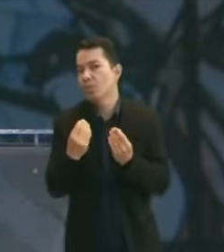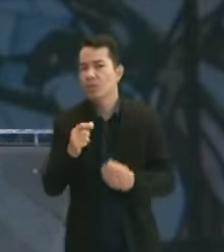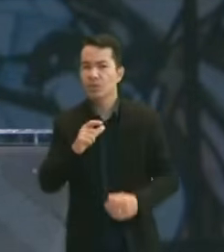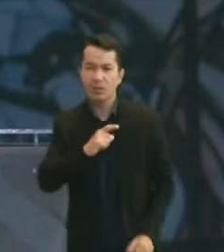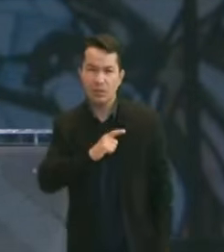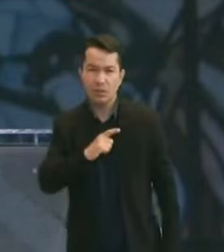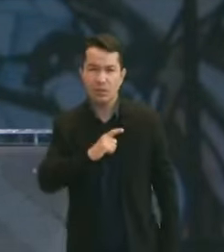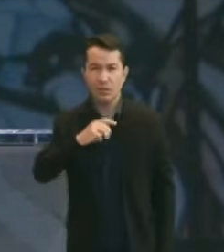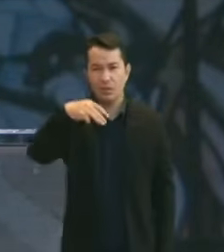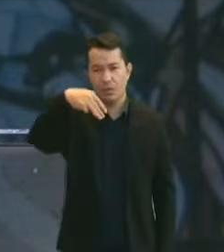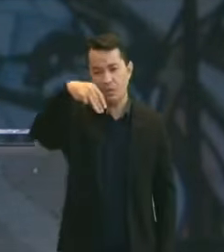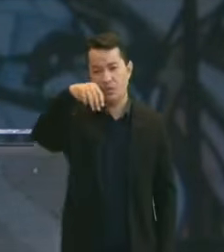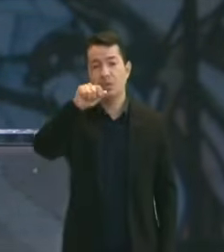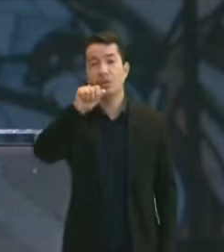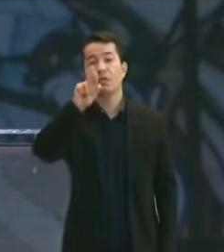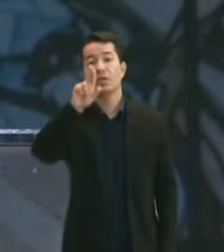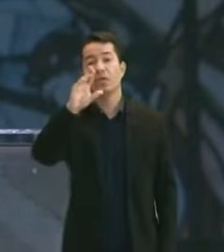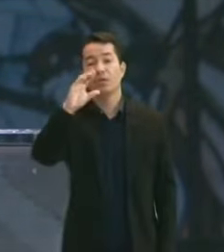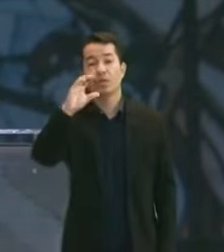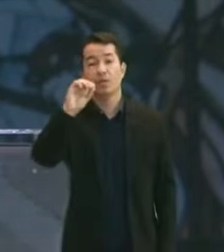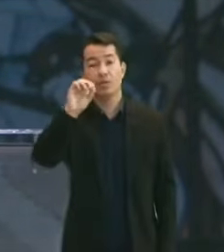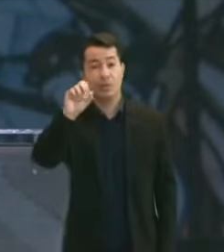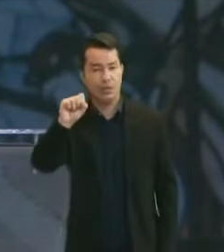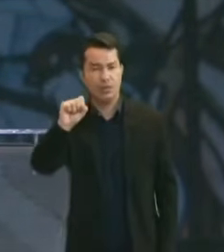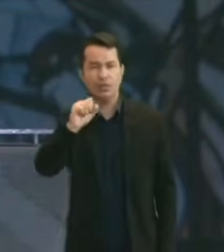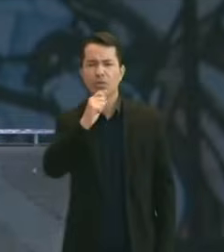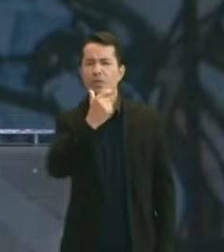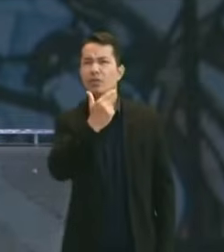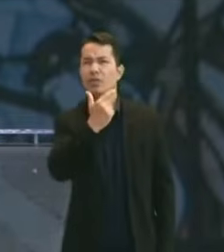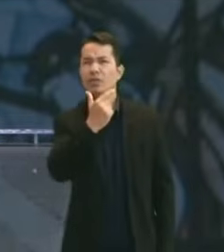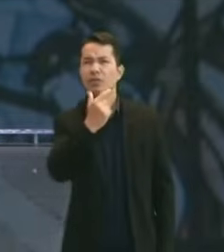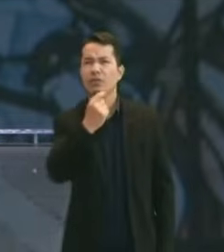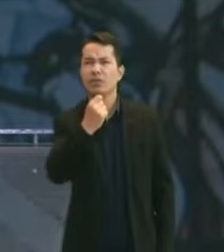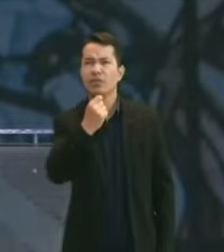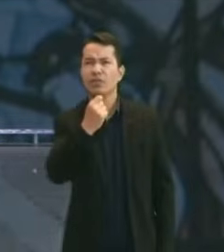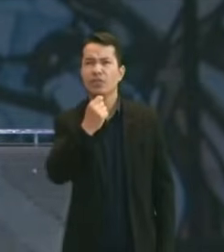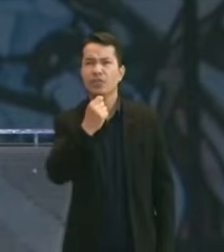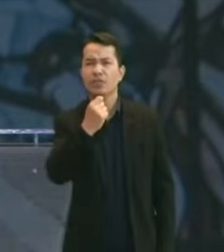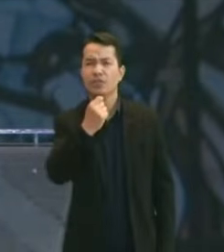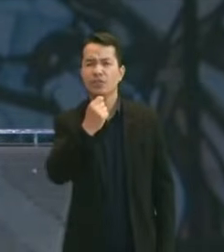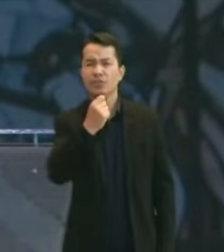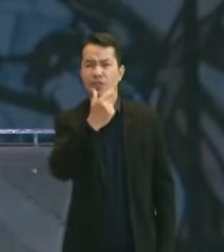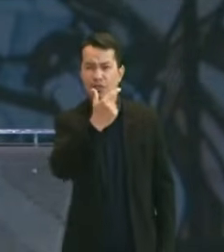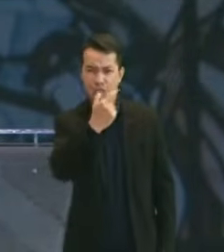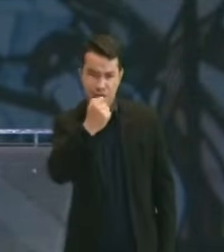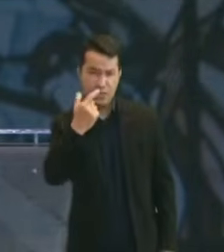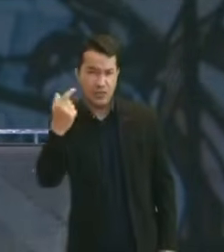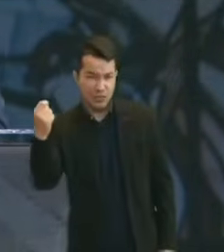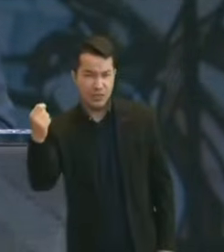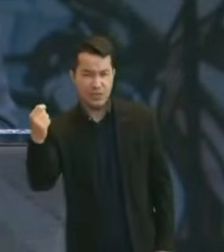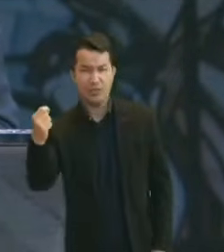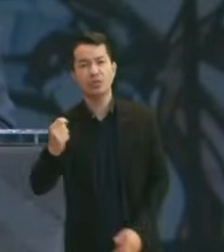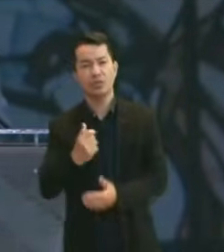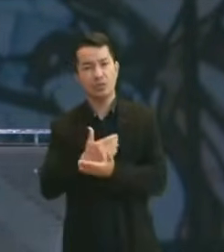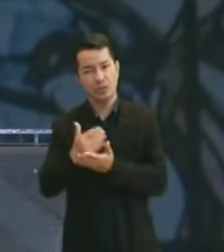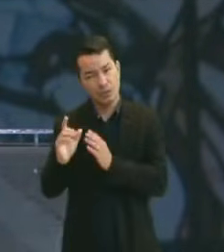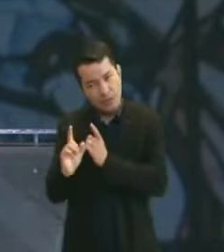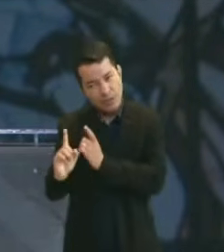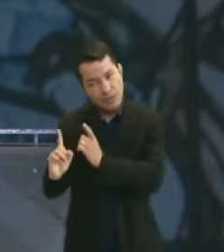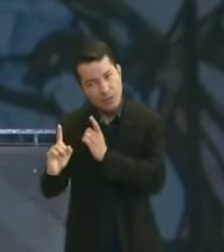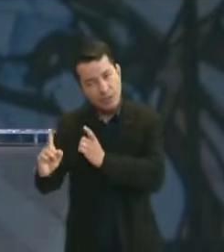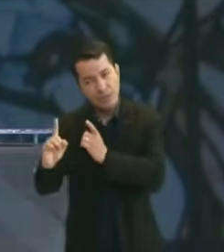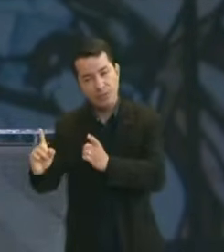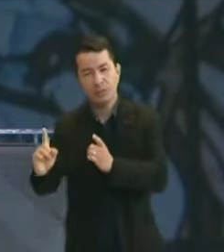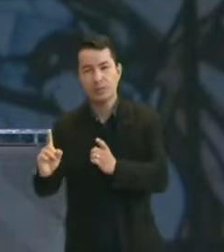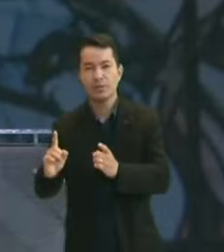Quinho Marcos, o nome dele, em 2020. E por causa da pandemia eu não pude batizá-lo no final desse primeiro ciclo do discipulado.